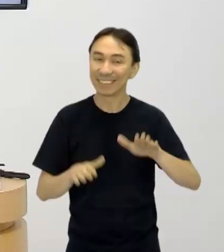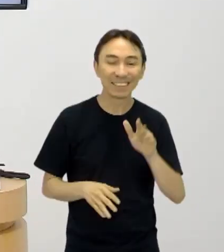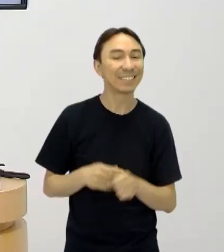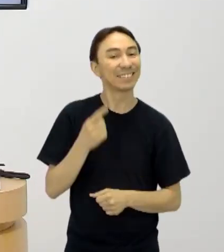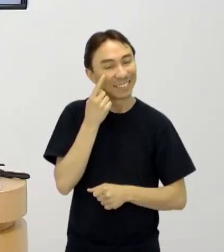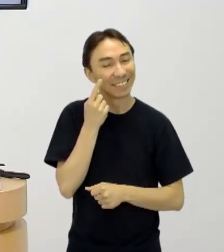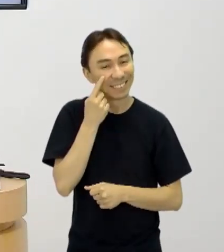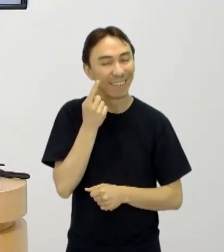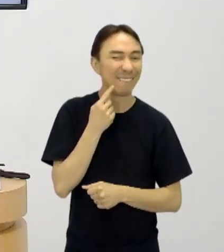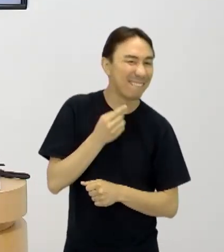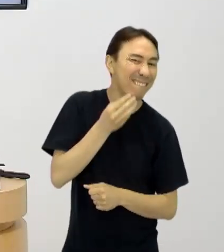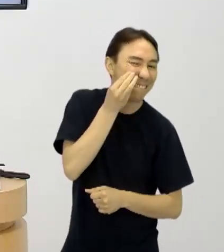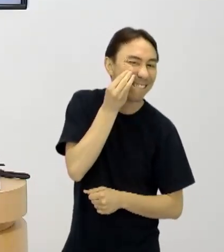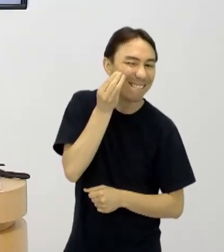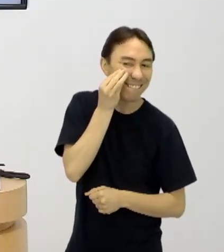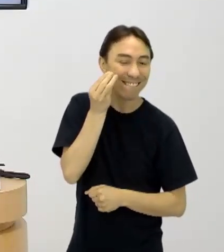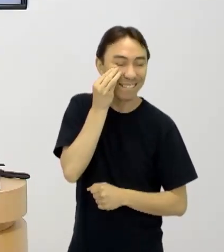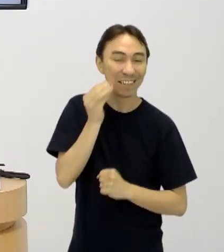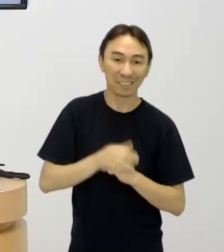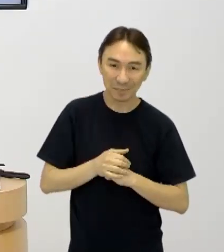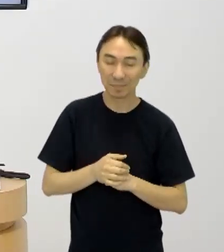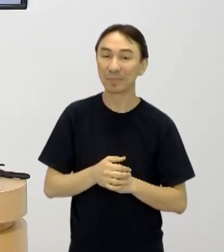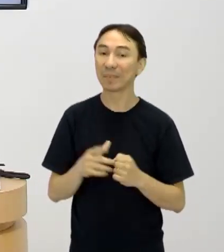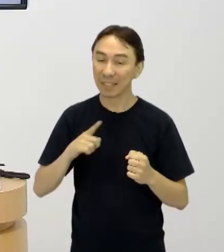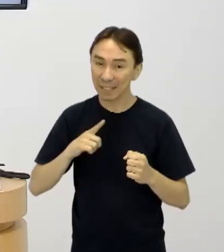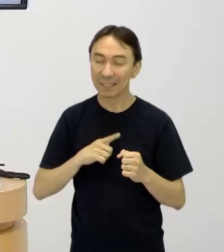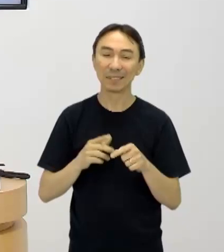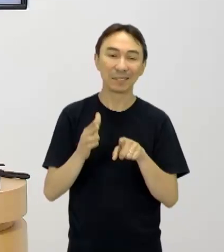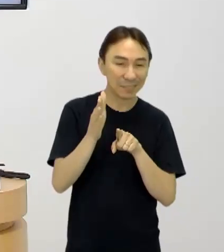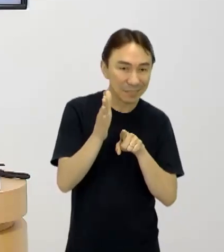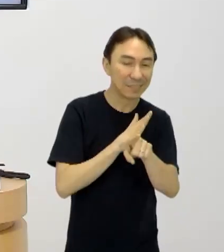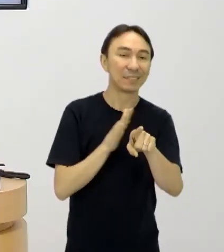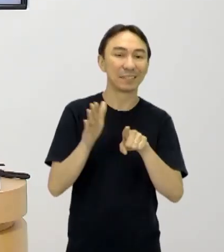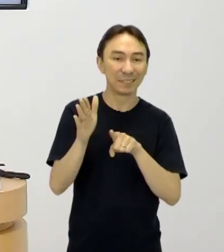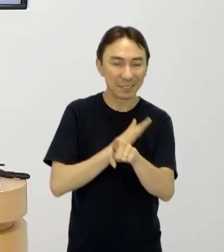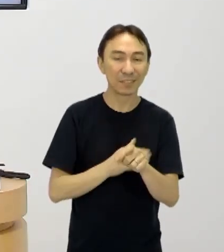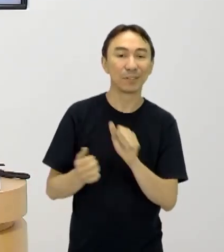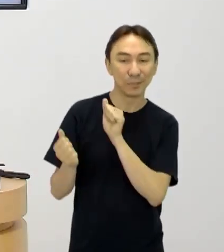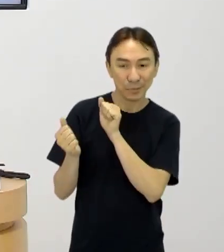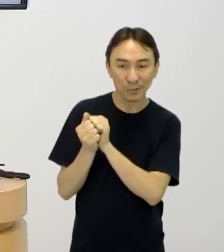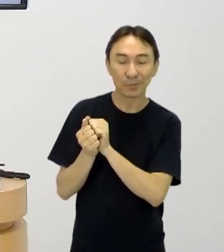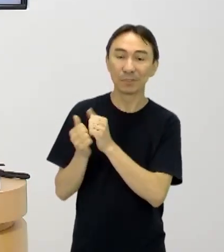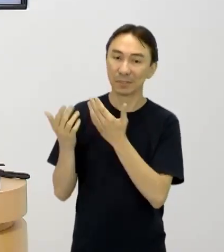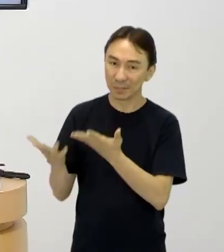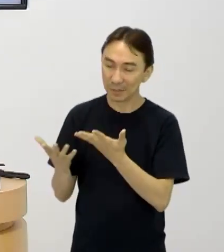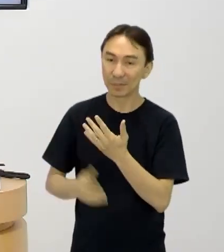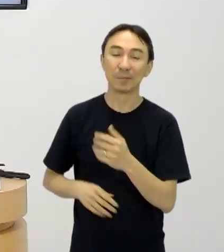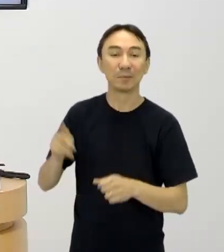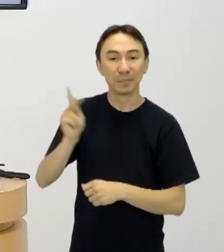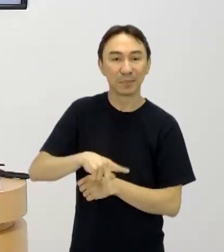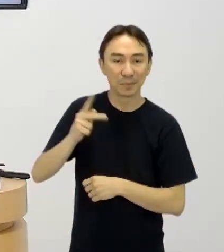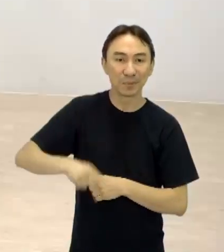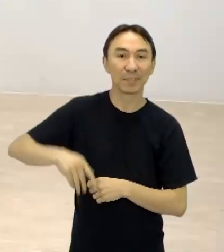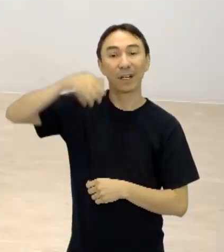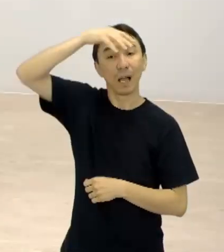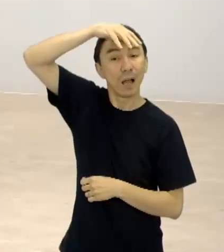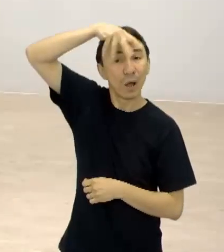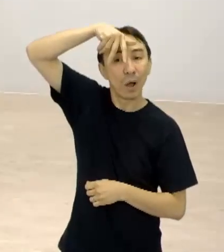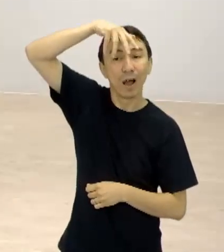esse desafio, quando voltar das enquetes, sempre a gente vai ter aqui a presença do professor Edjoel, eu prometo isso.